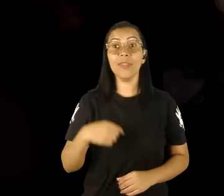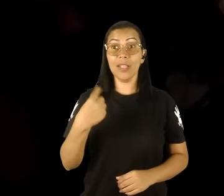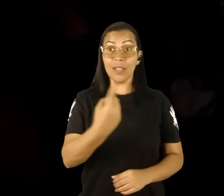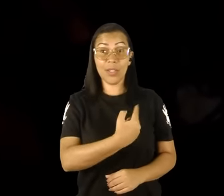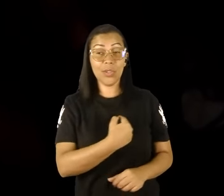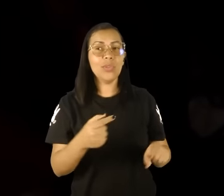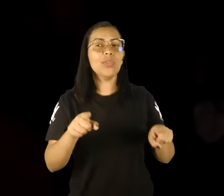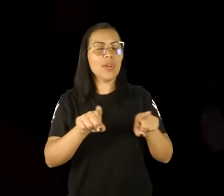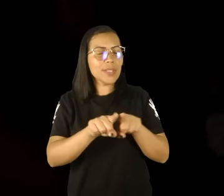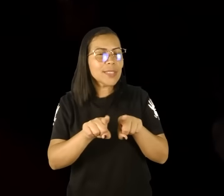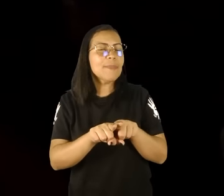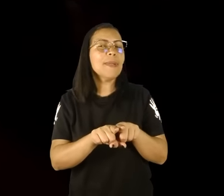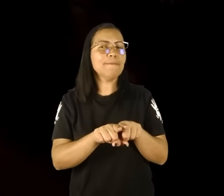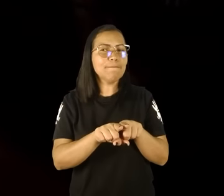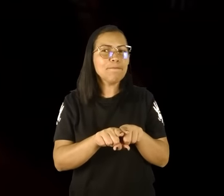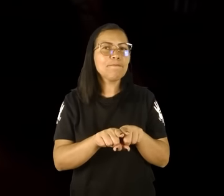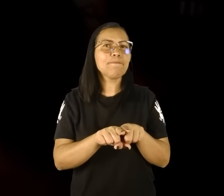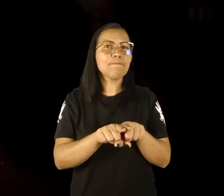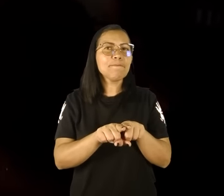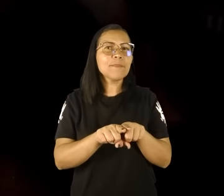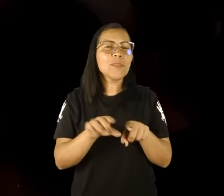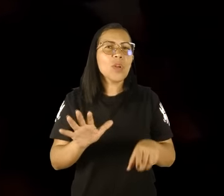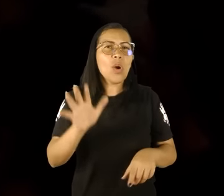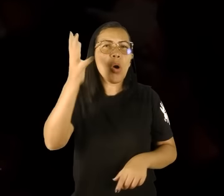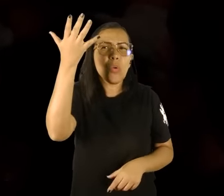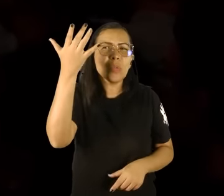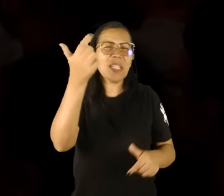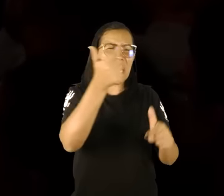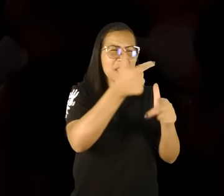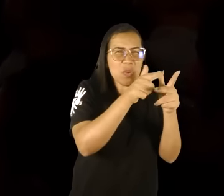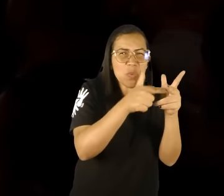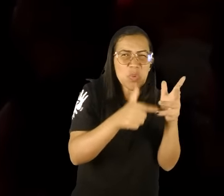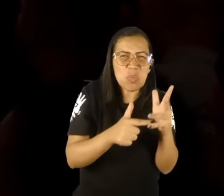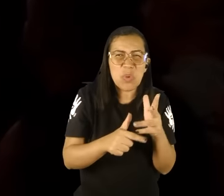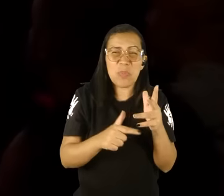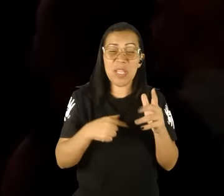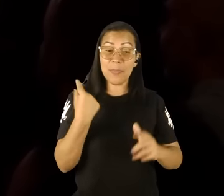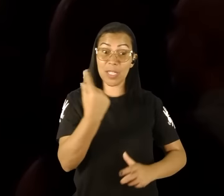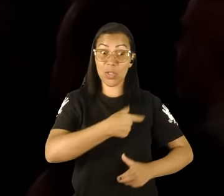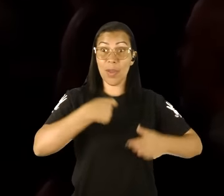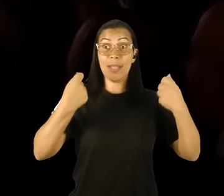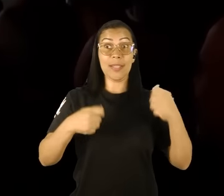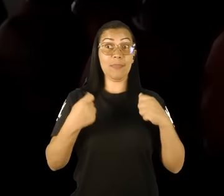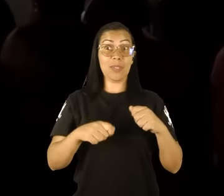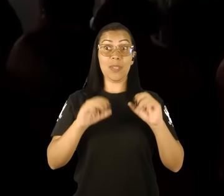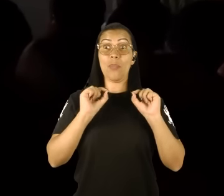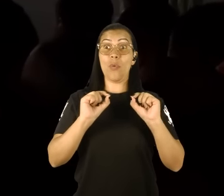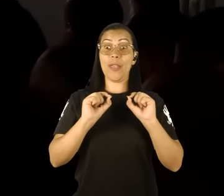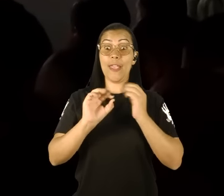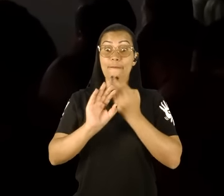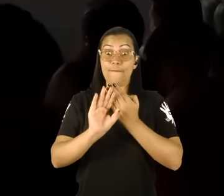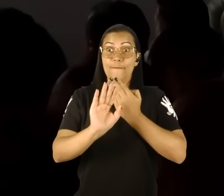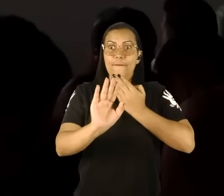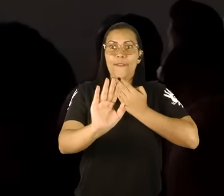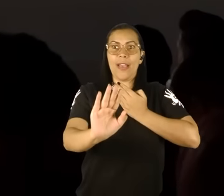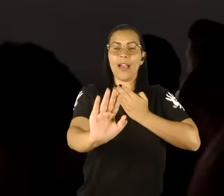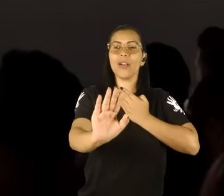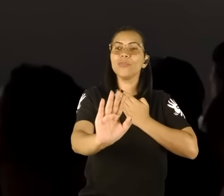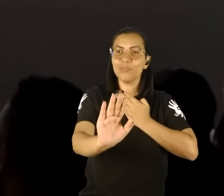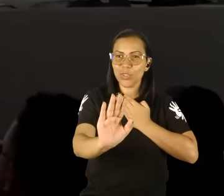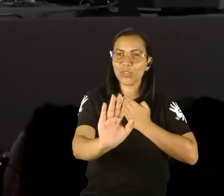A orientação de Isaac e Rebeca para Jacó é: saia daqui, vá embora. Por quê? Porque